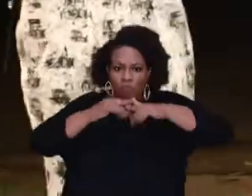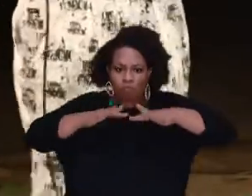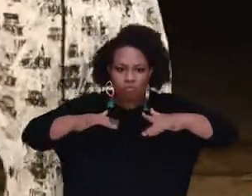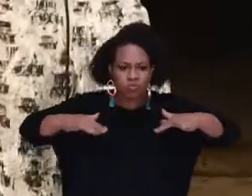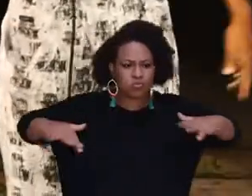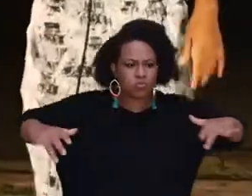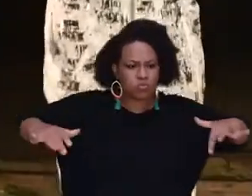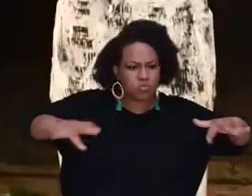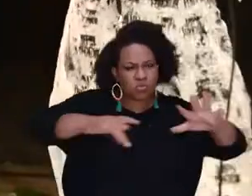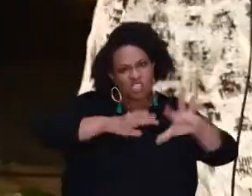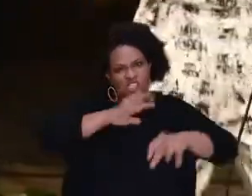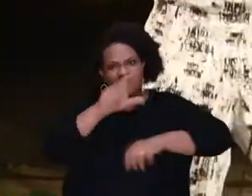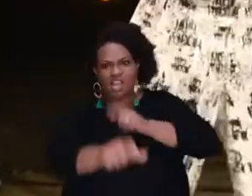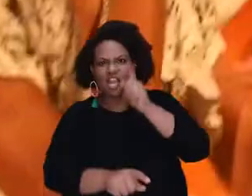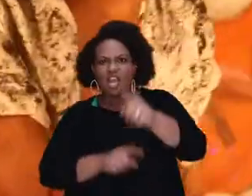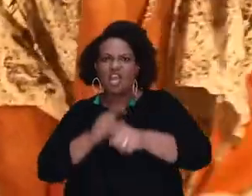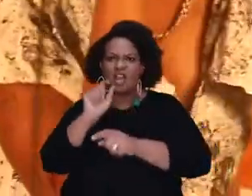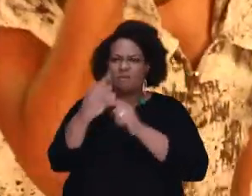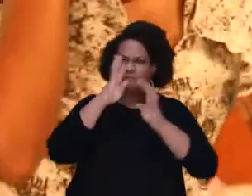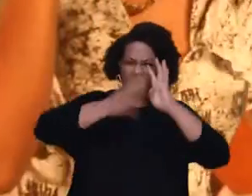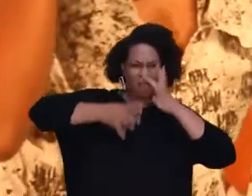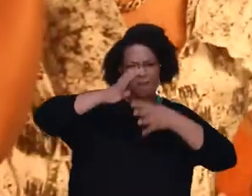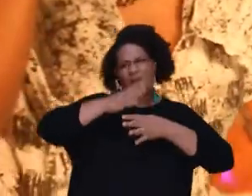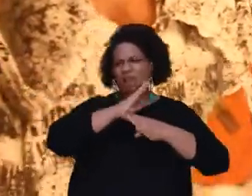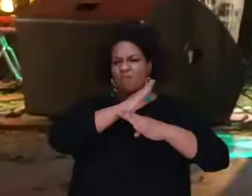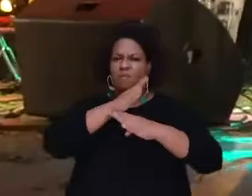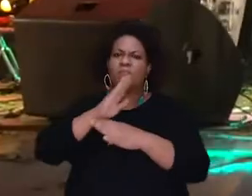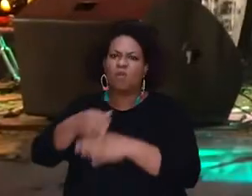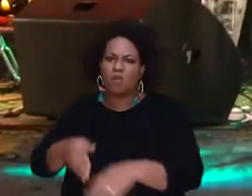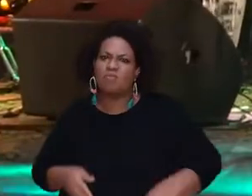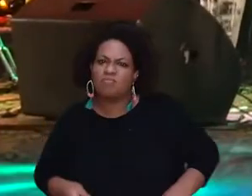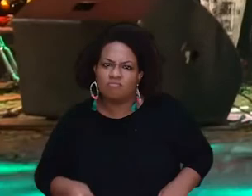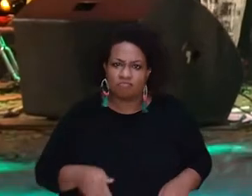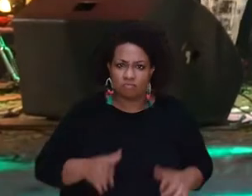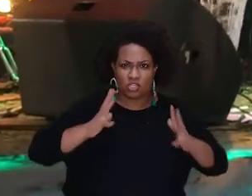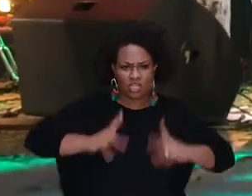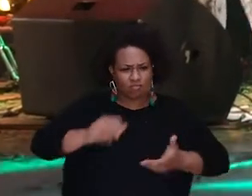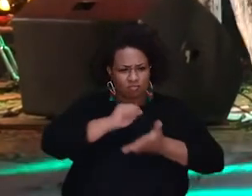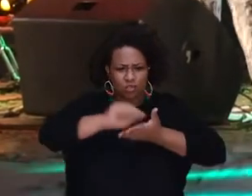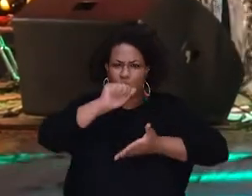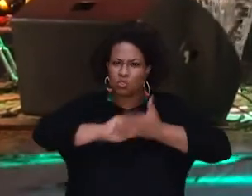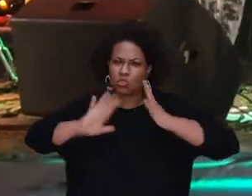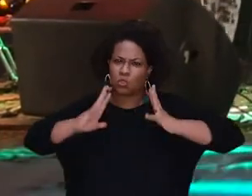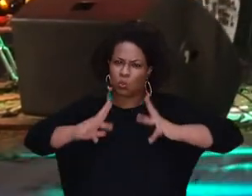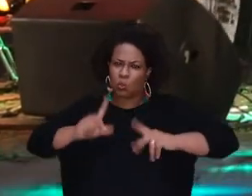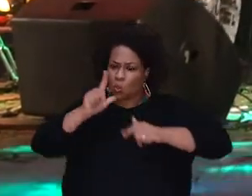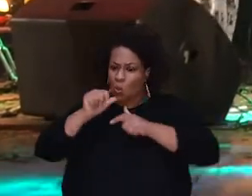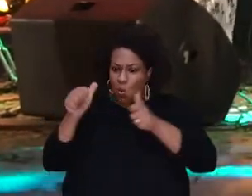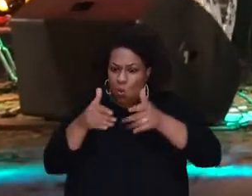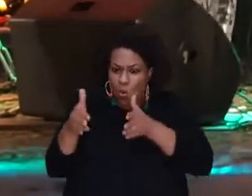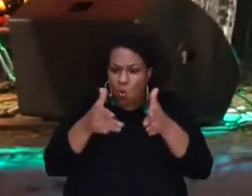lagoa engolindo a tua boca, eu vou pingar em quem até já me cuspiu, viu? Enxágua